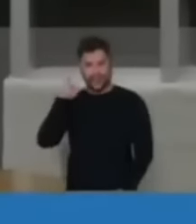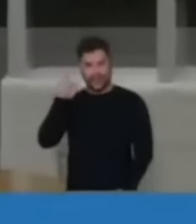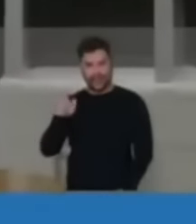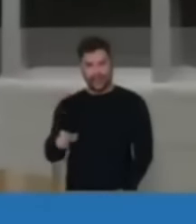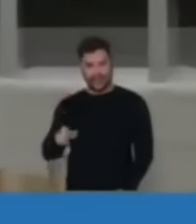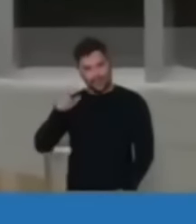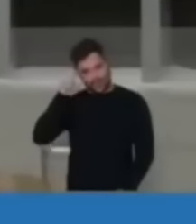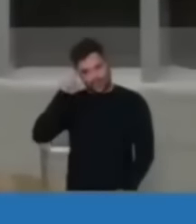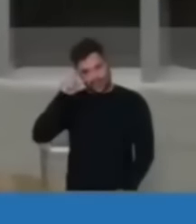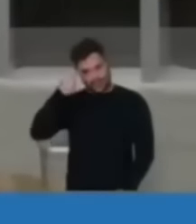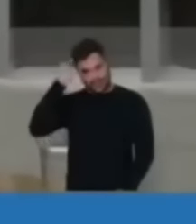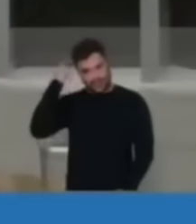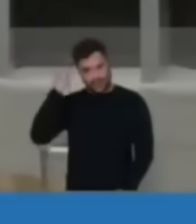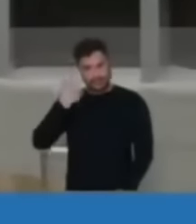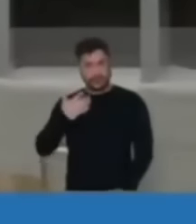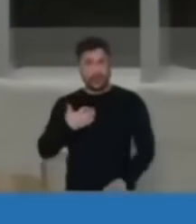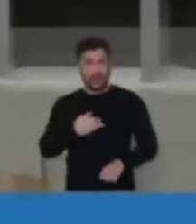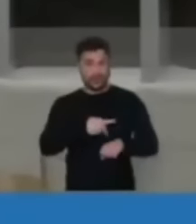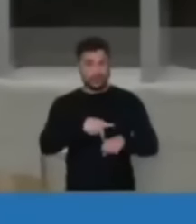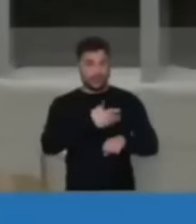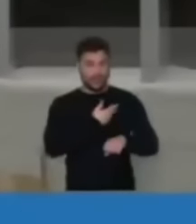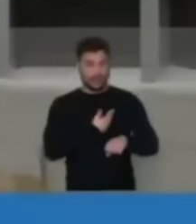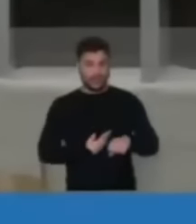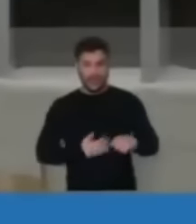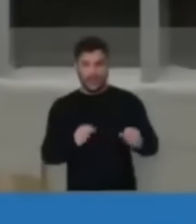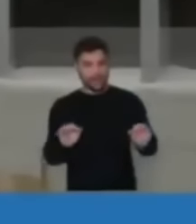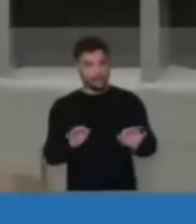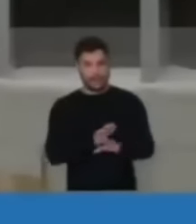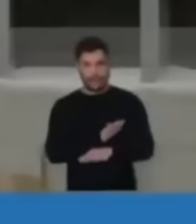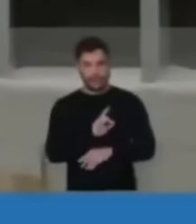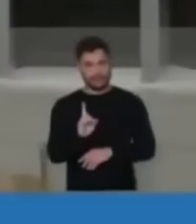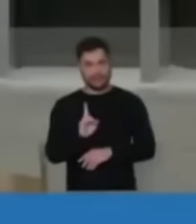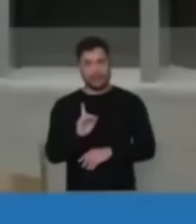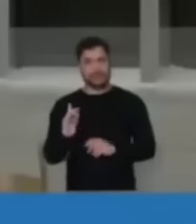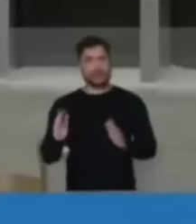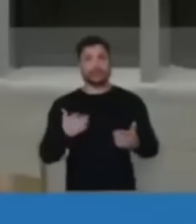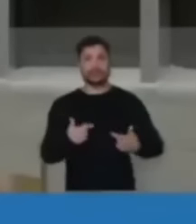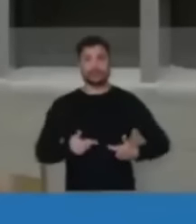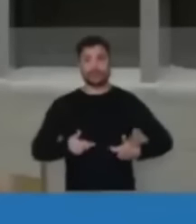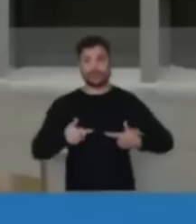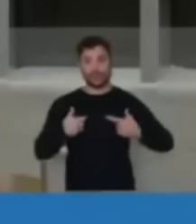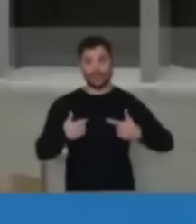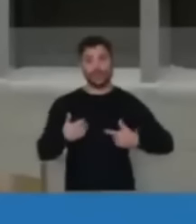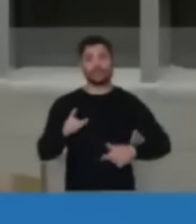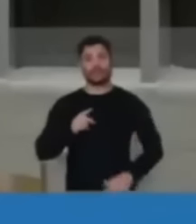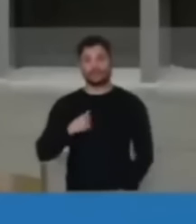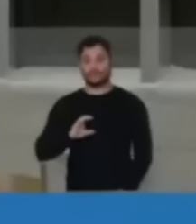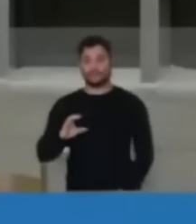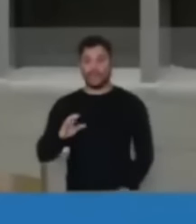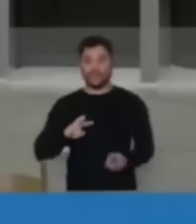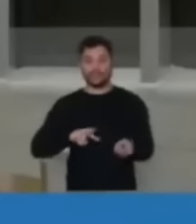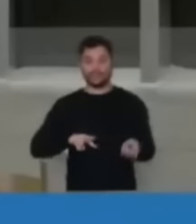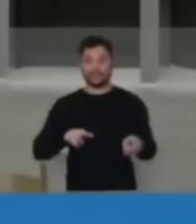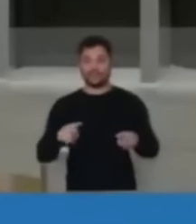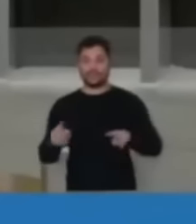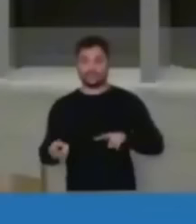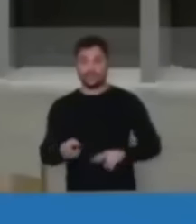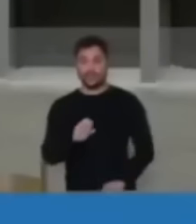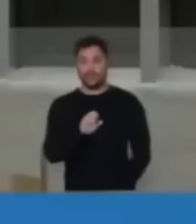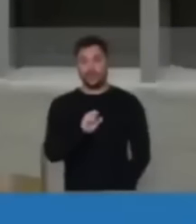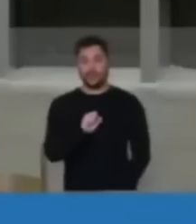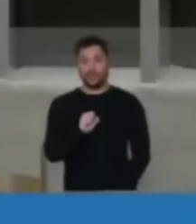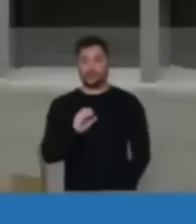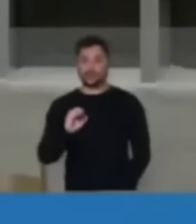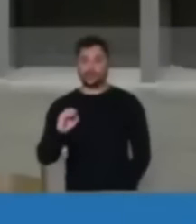não desaparecem, nem na guerra. Tanto que nós tivemos uma PEC de transição de 800 bilhões